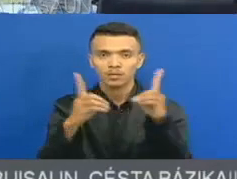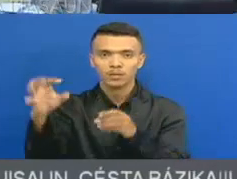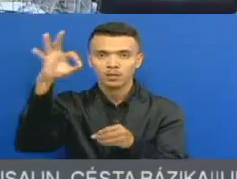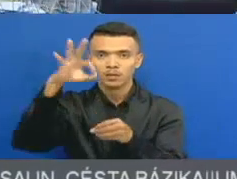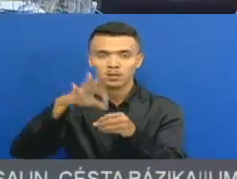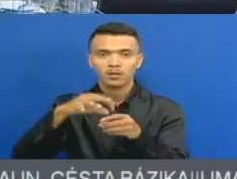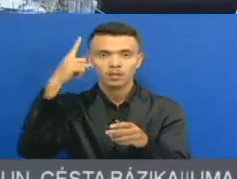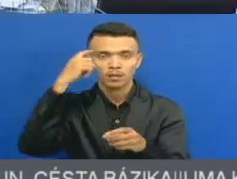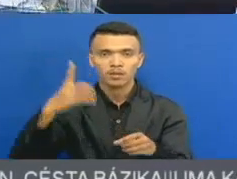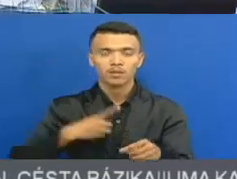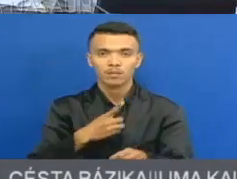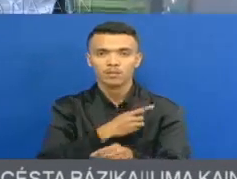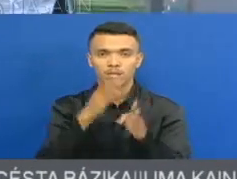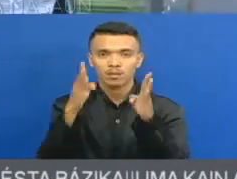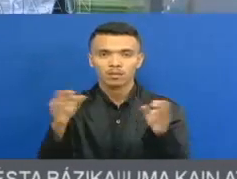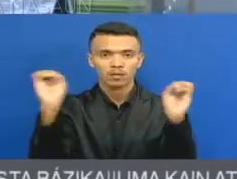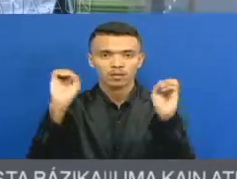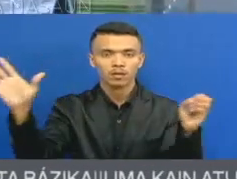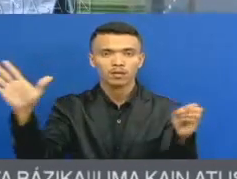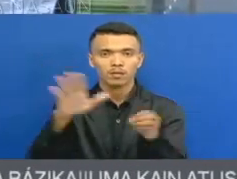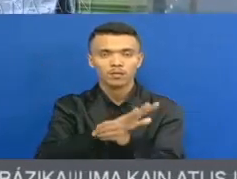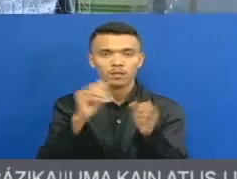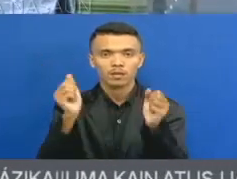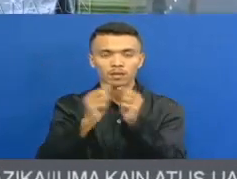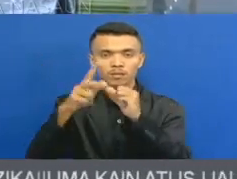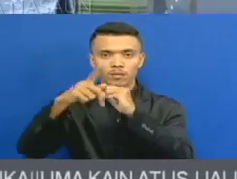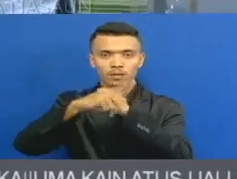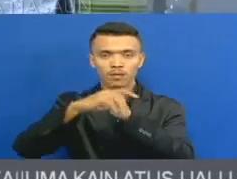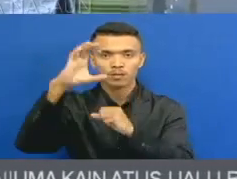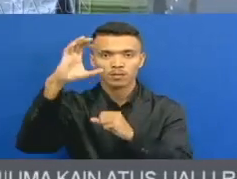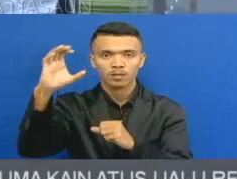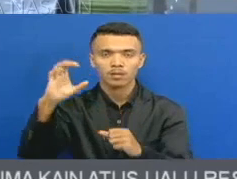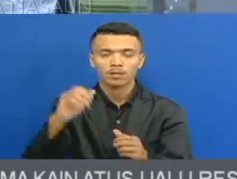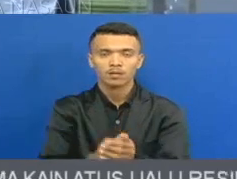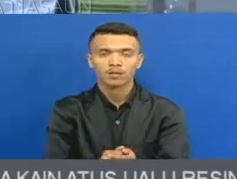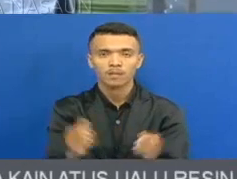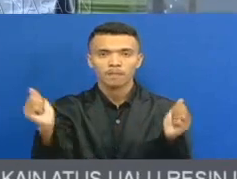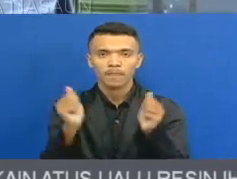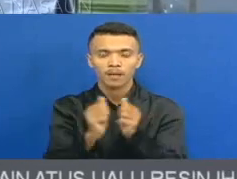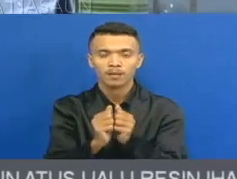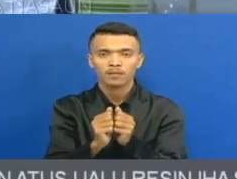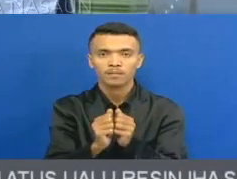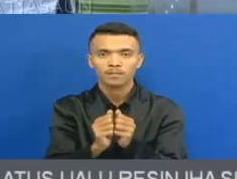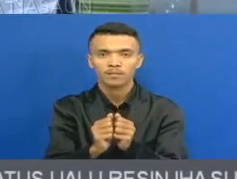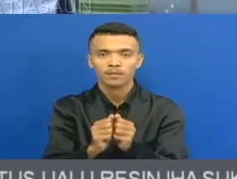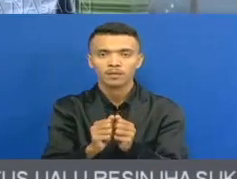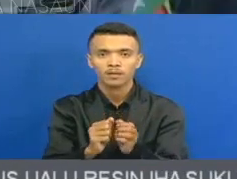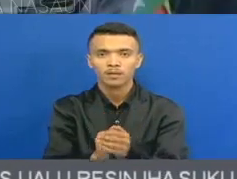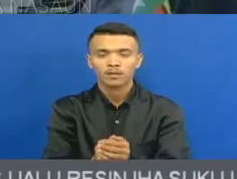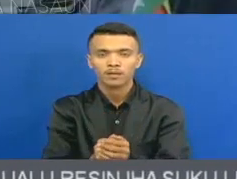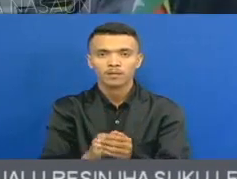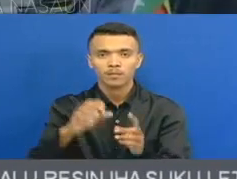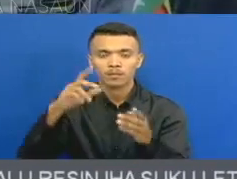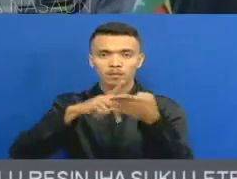também deputado Cira Lapriense corrom com a ausência bancada CNRT. Relaciona com a questão de oficial